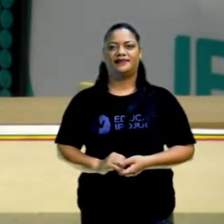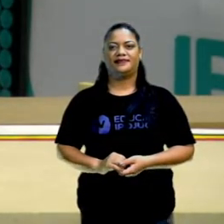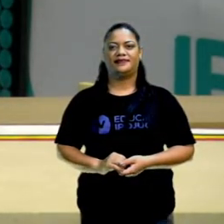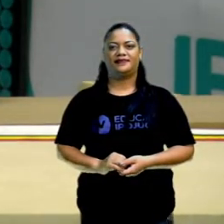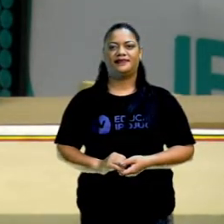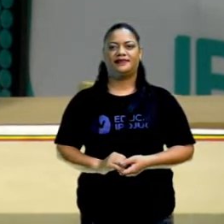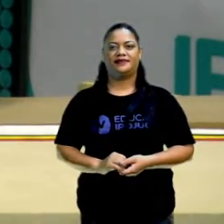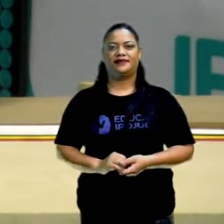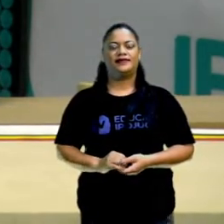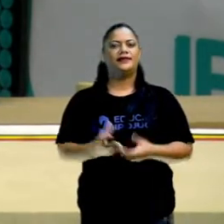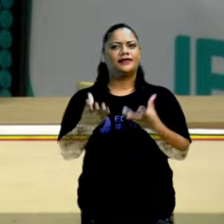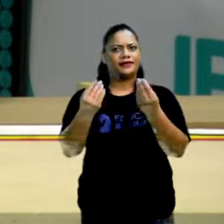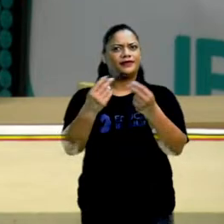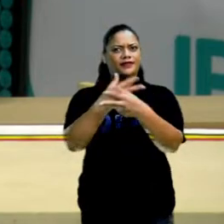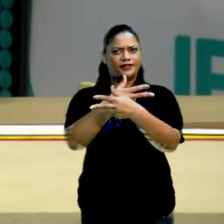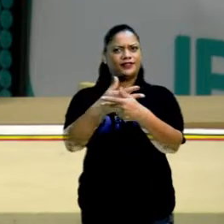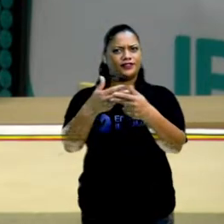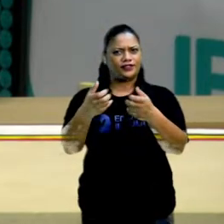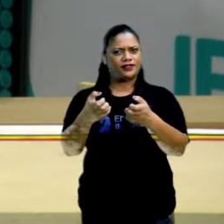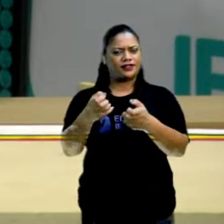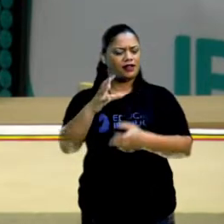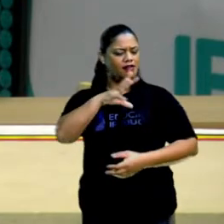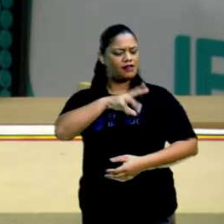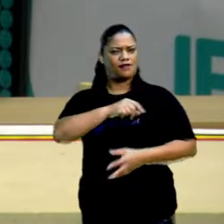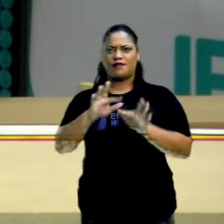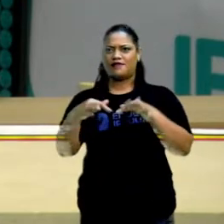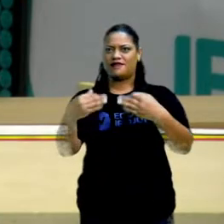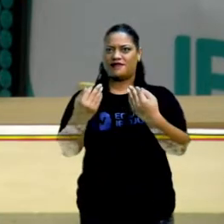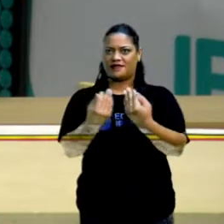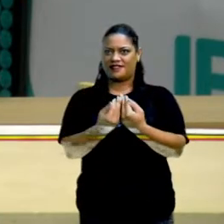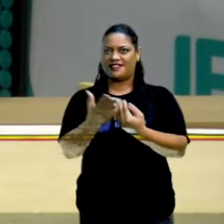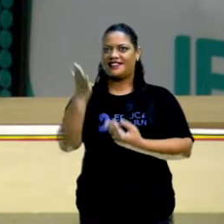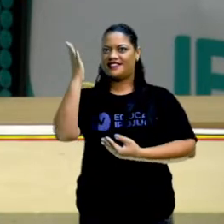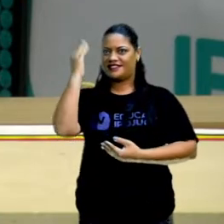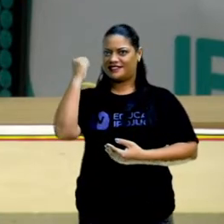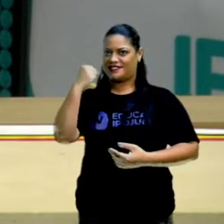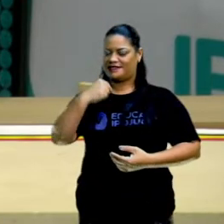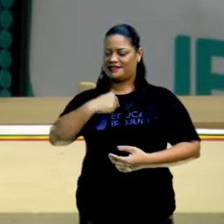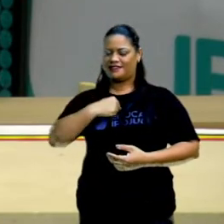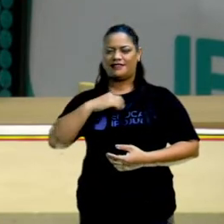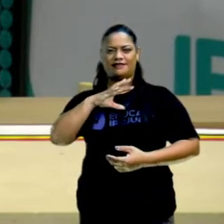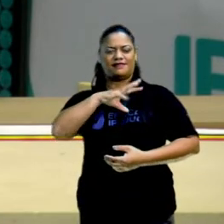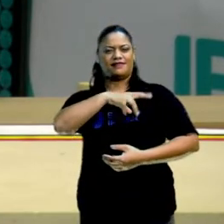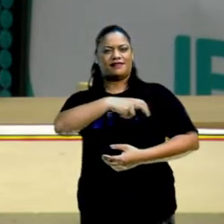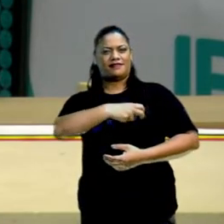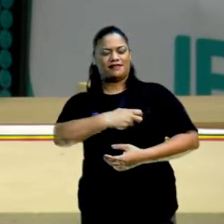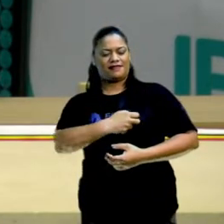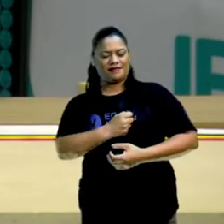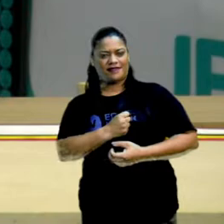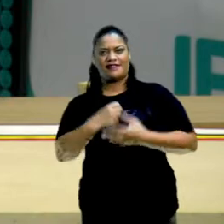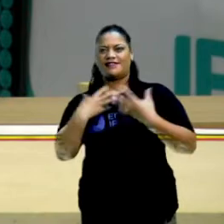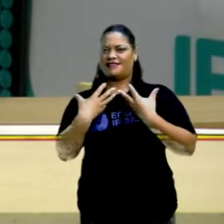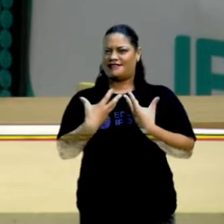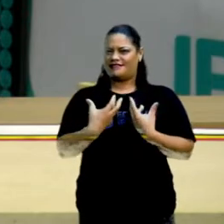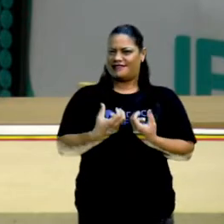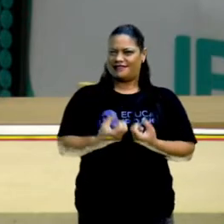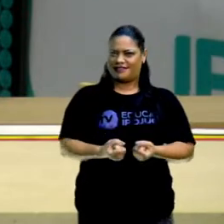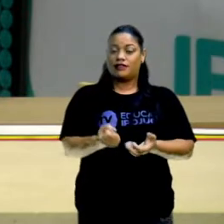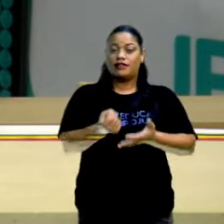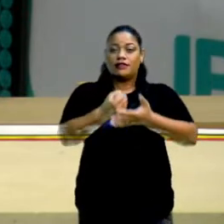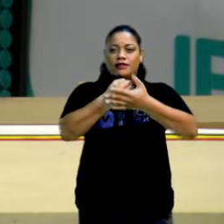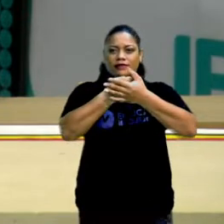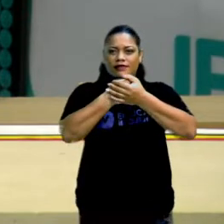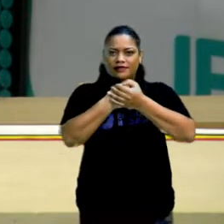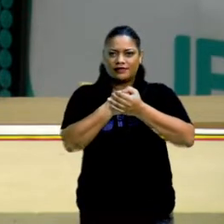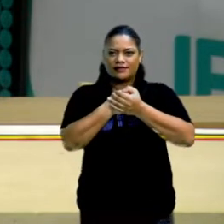Há muitas coisas que eu amo na família. Sabe que eu sou amada, nutrida, aceito e